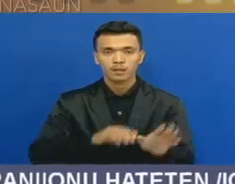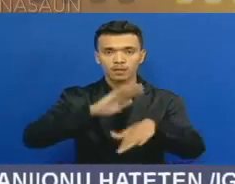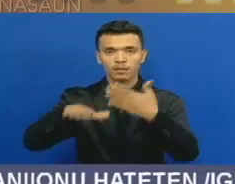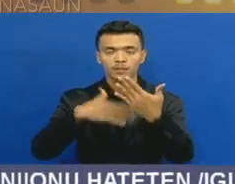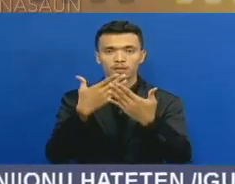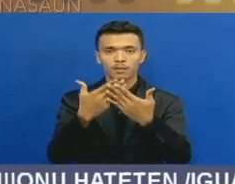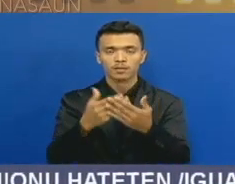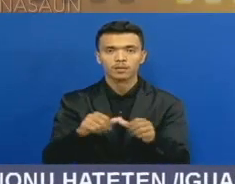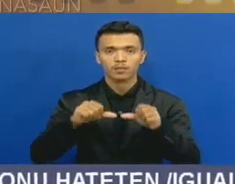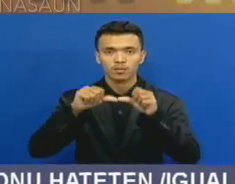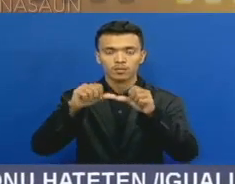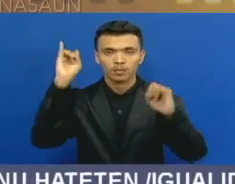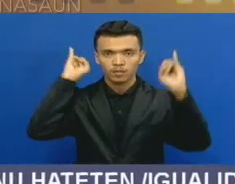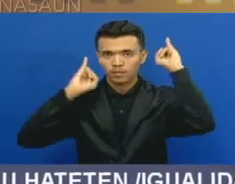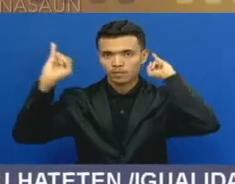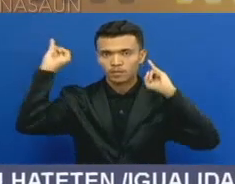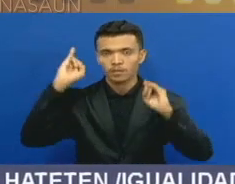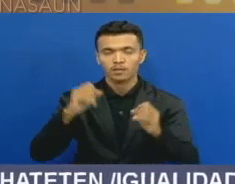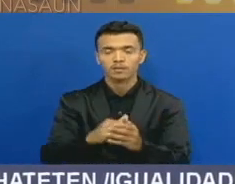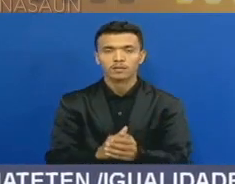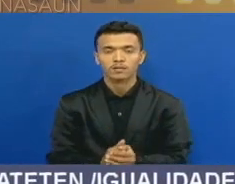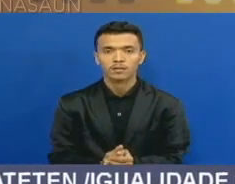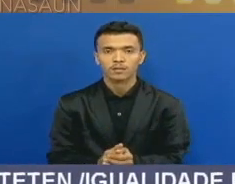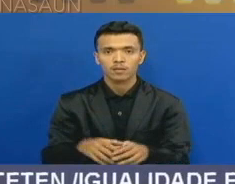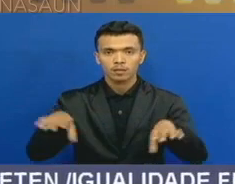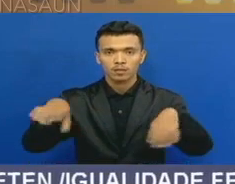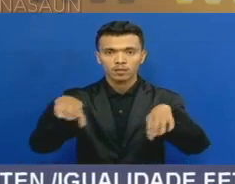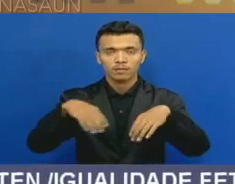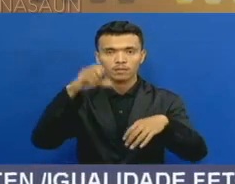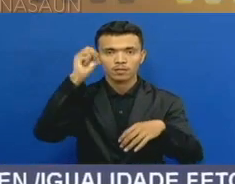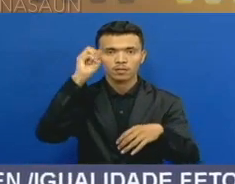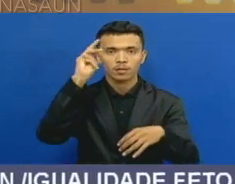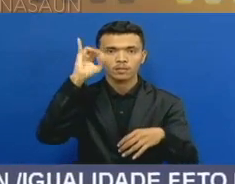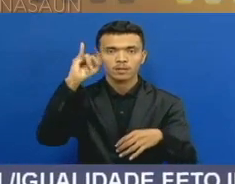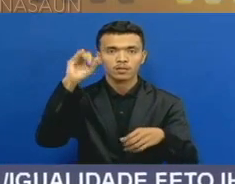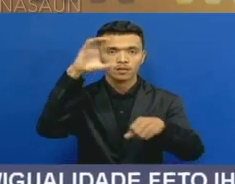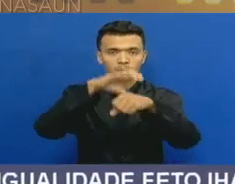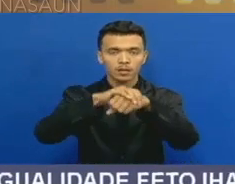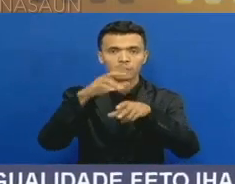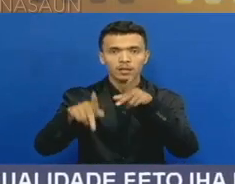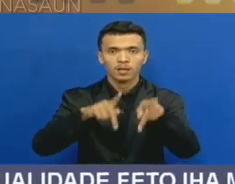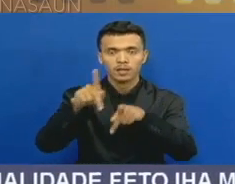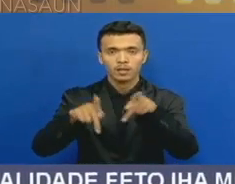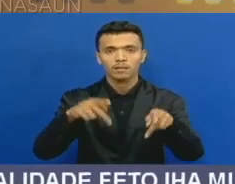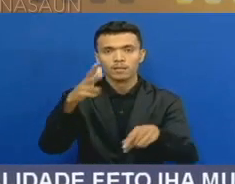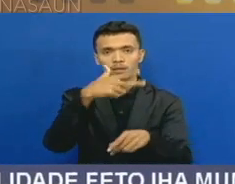Telespectadores ouvintes, então continua a informação Circelo. Serviço Imigração captura cidadão estrangeiro